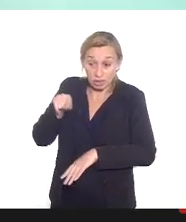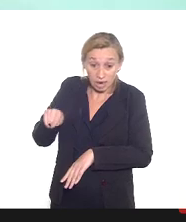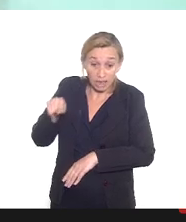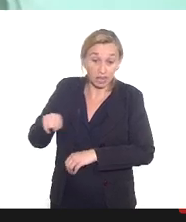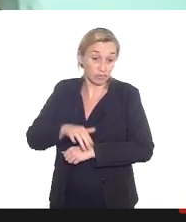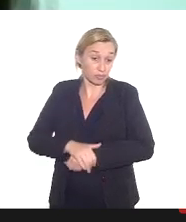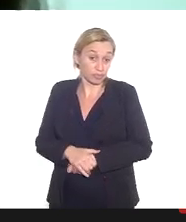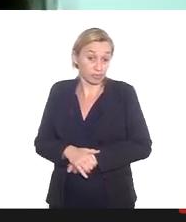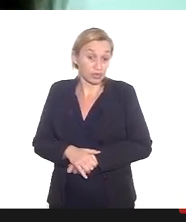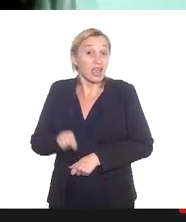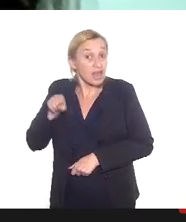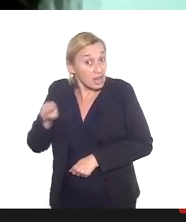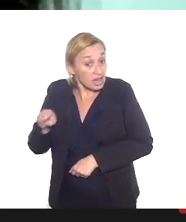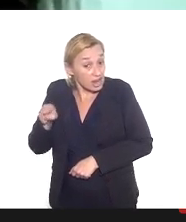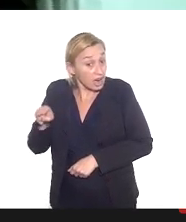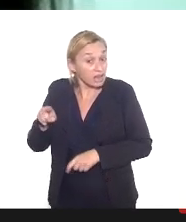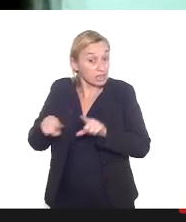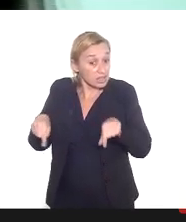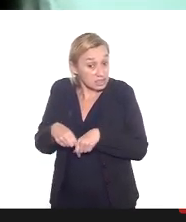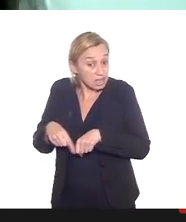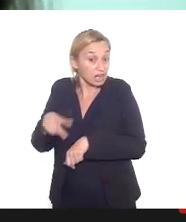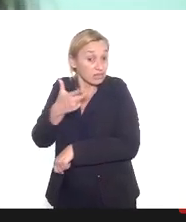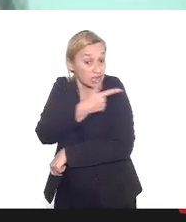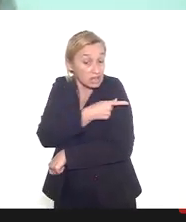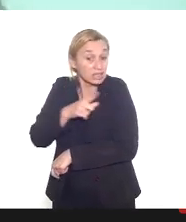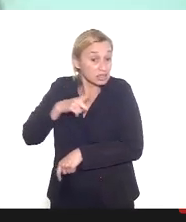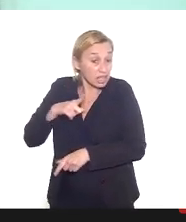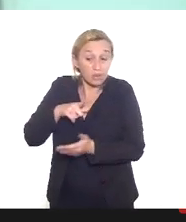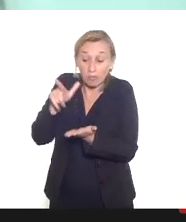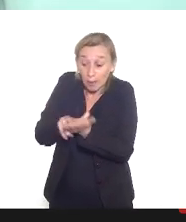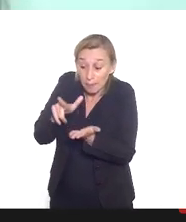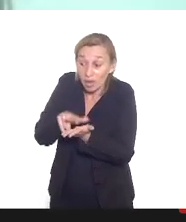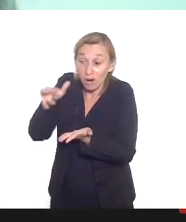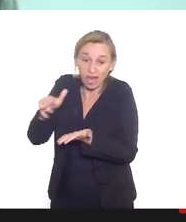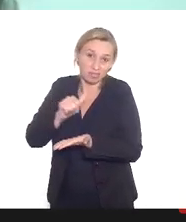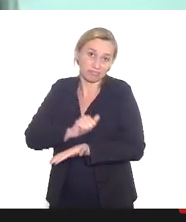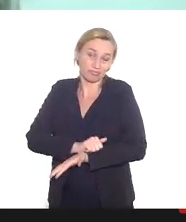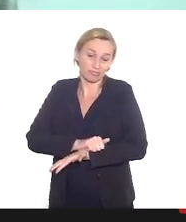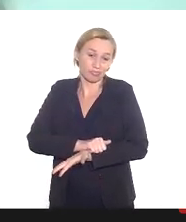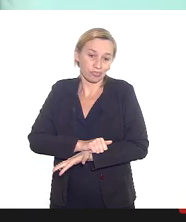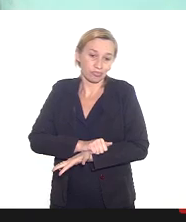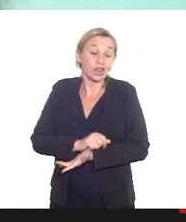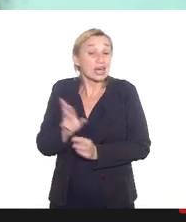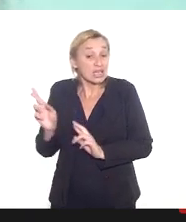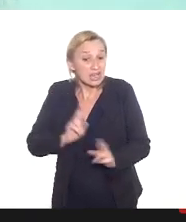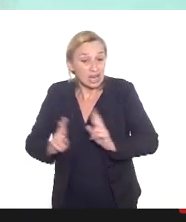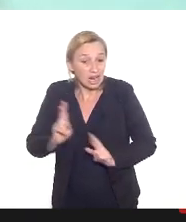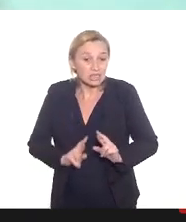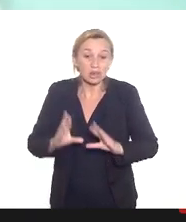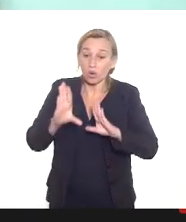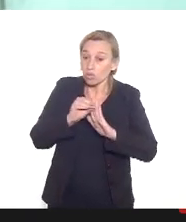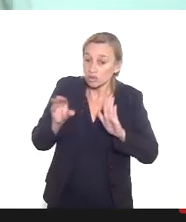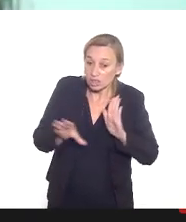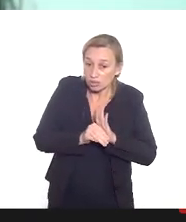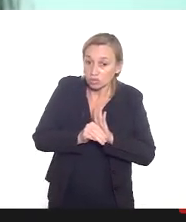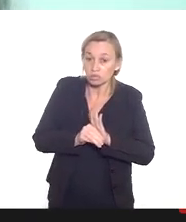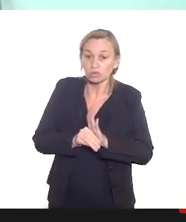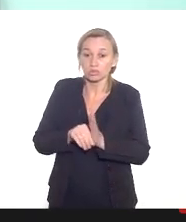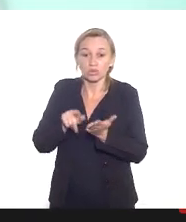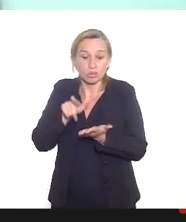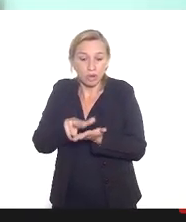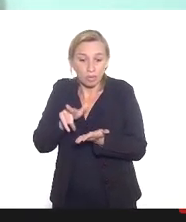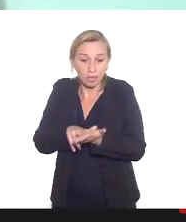de vacinação ir lá na sala de vacinação o termo de esclarecimento em relação ao conteúdo do termo de